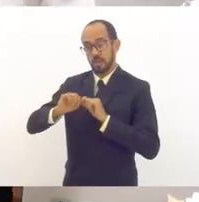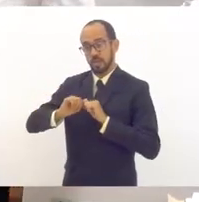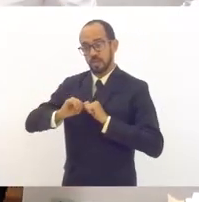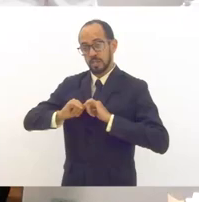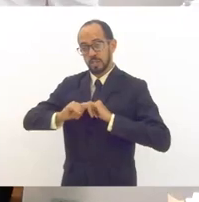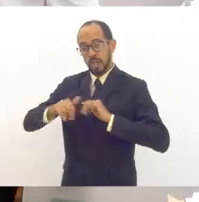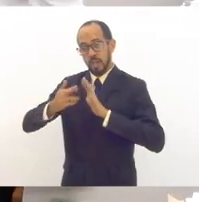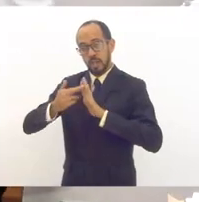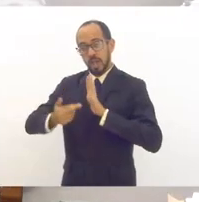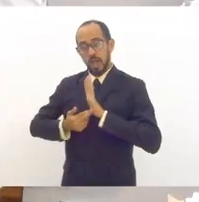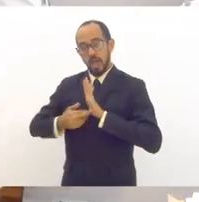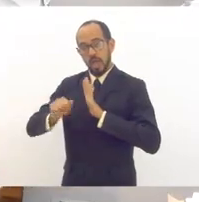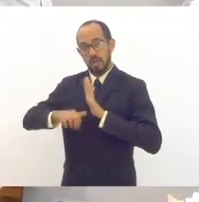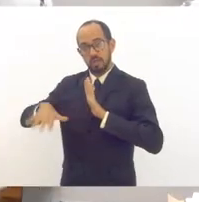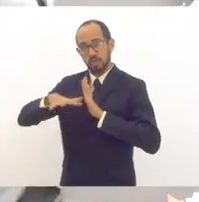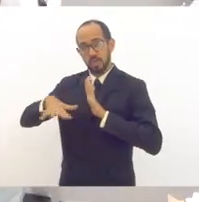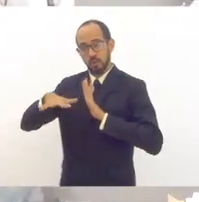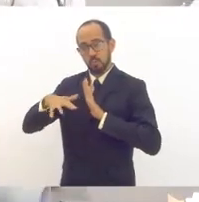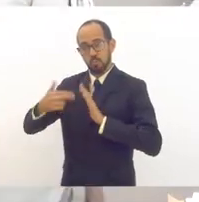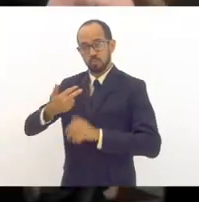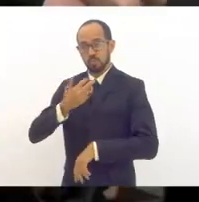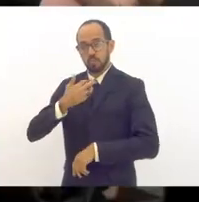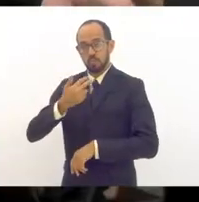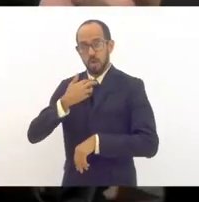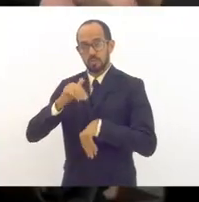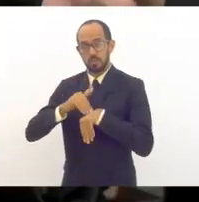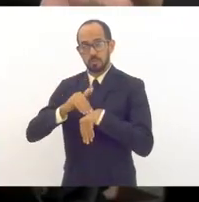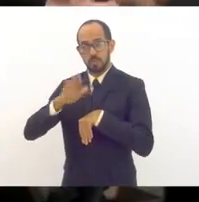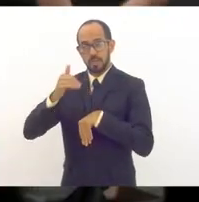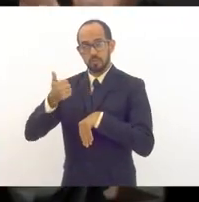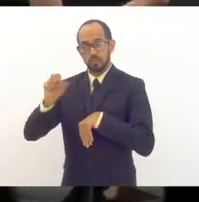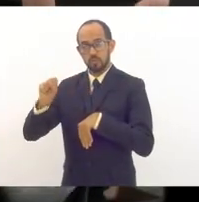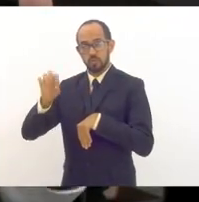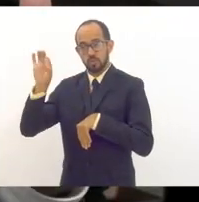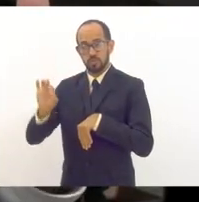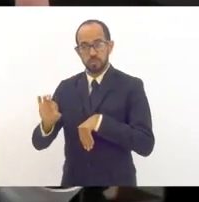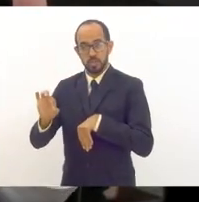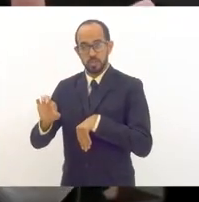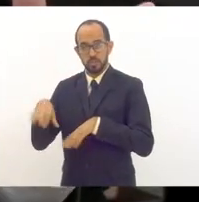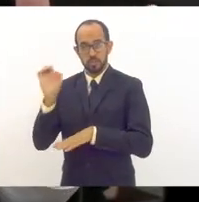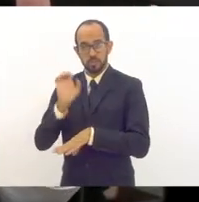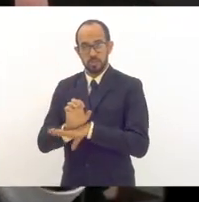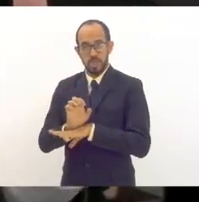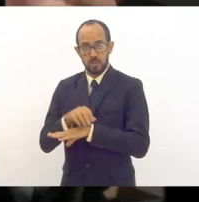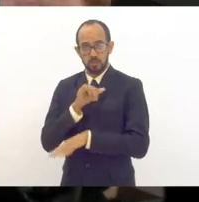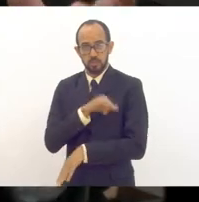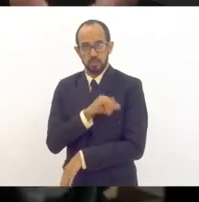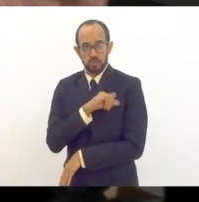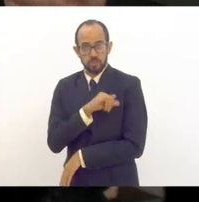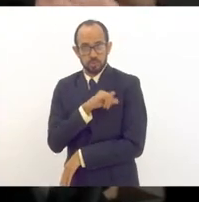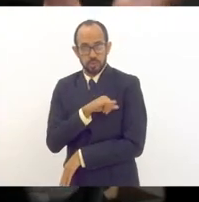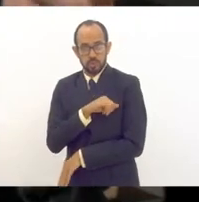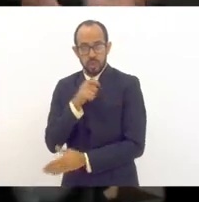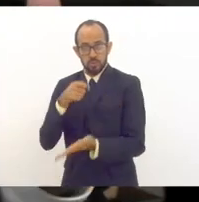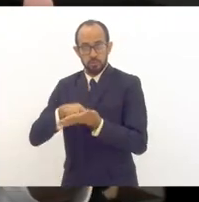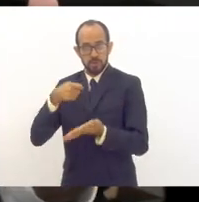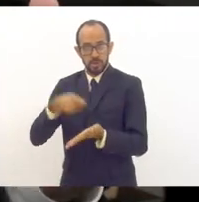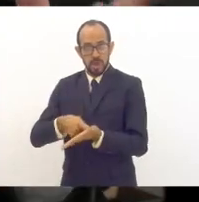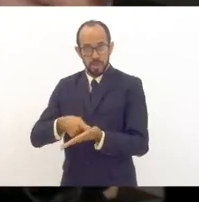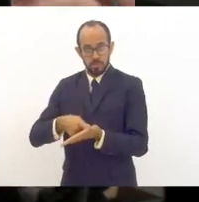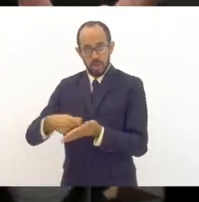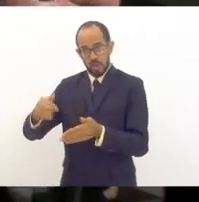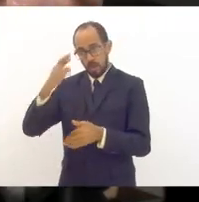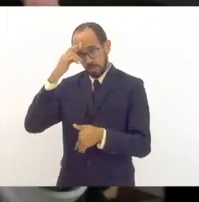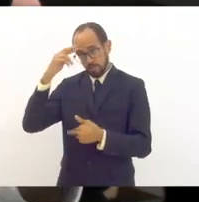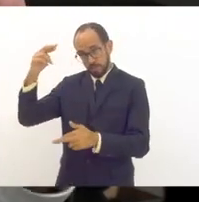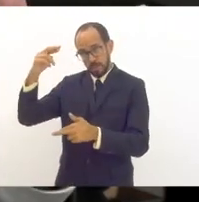Federal dispõe ninguém pode cobrar acima dos 18%. o estado do Rio de Janeiro já está obrigado a cumprir